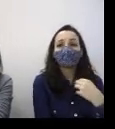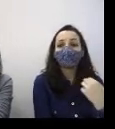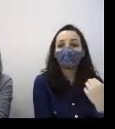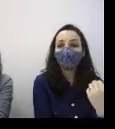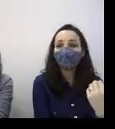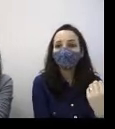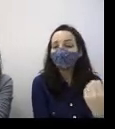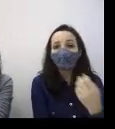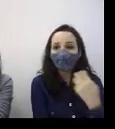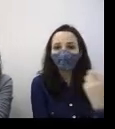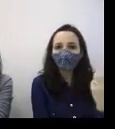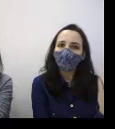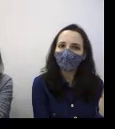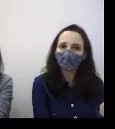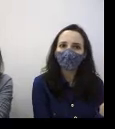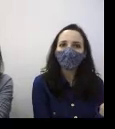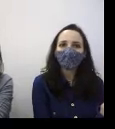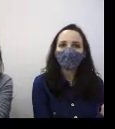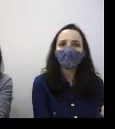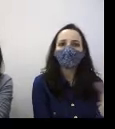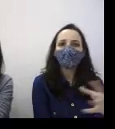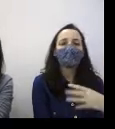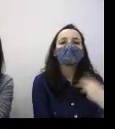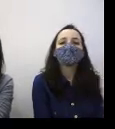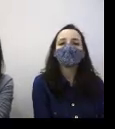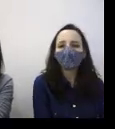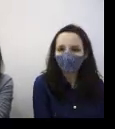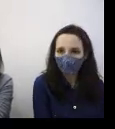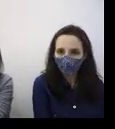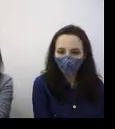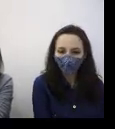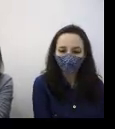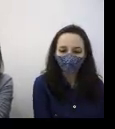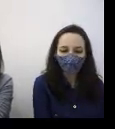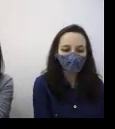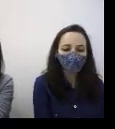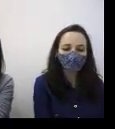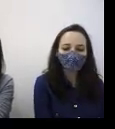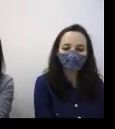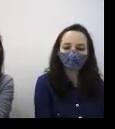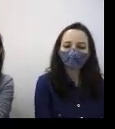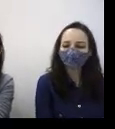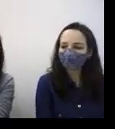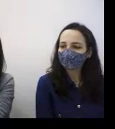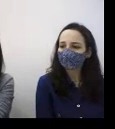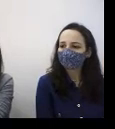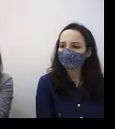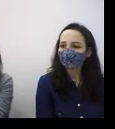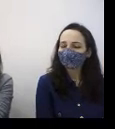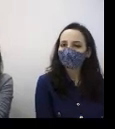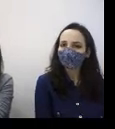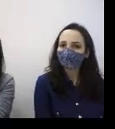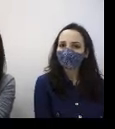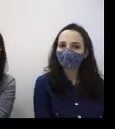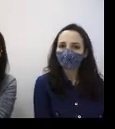esses questionamentos, e não lutamos, né? Por o que a vida tem de bom, né? Exatamente.